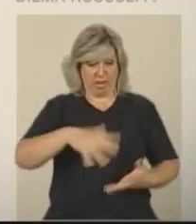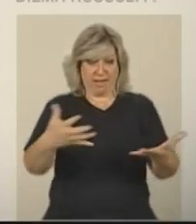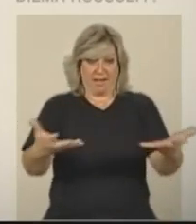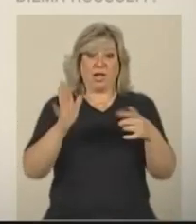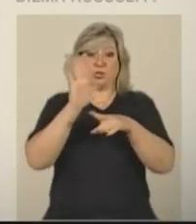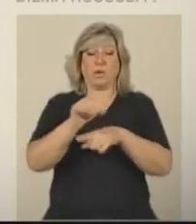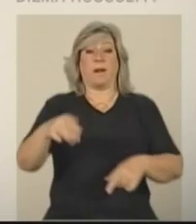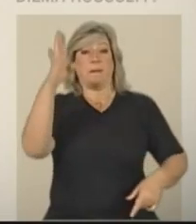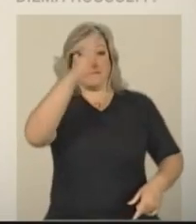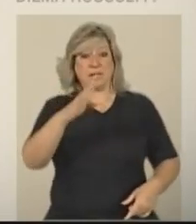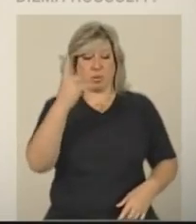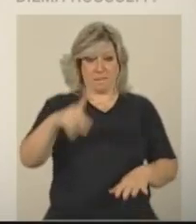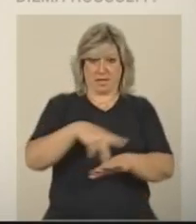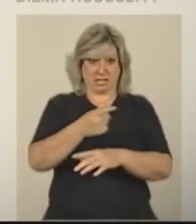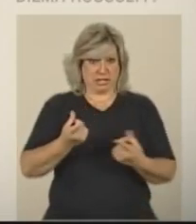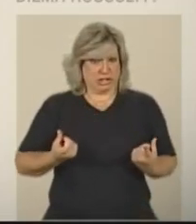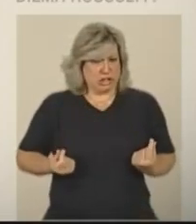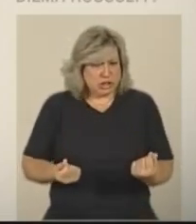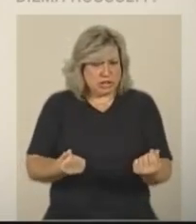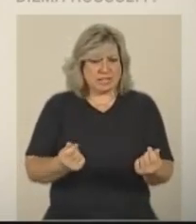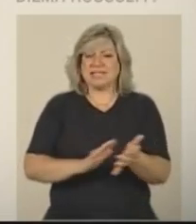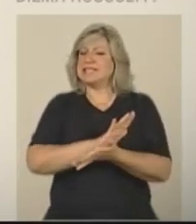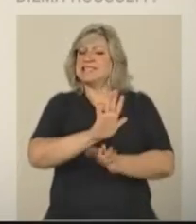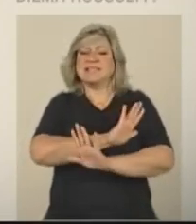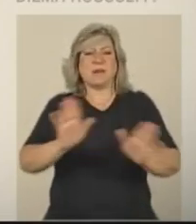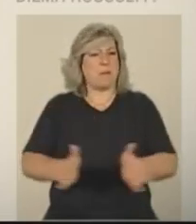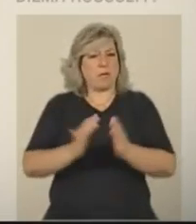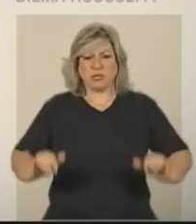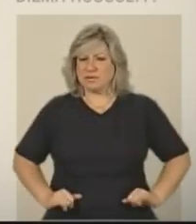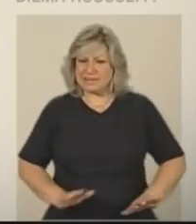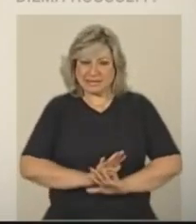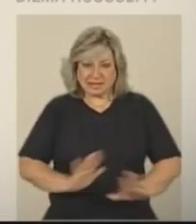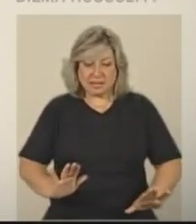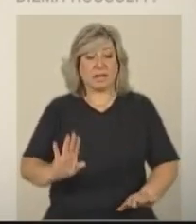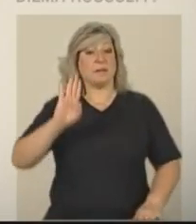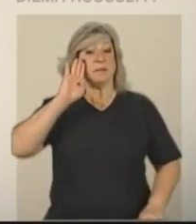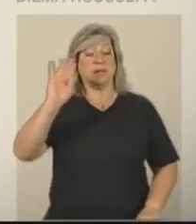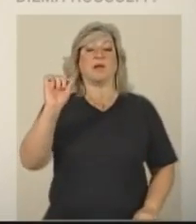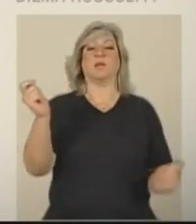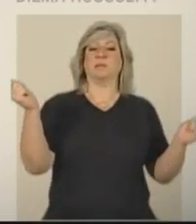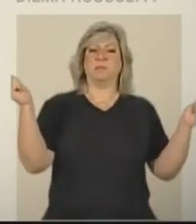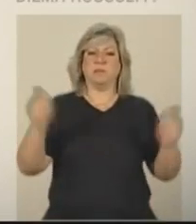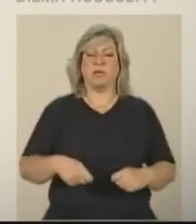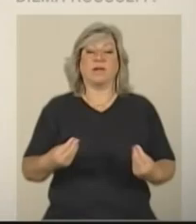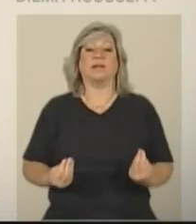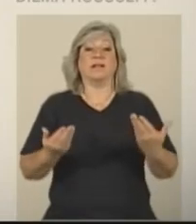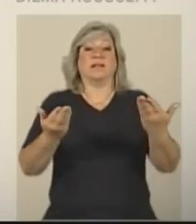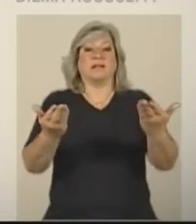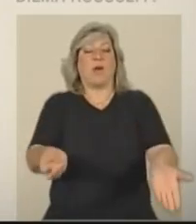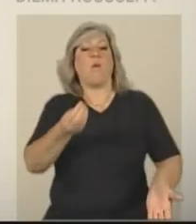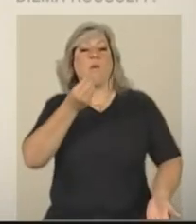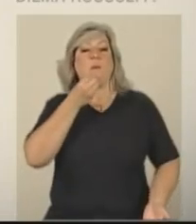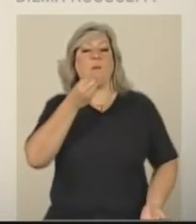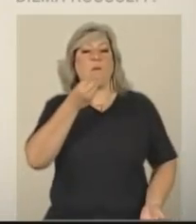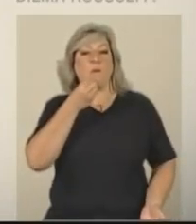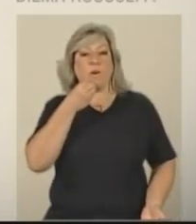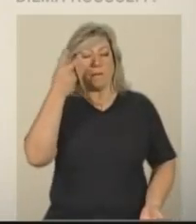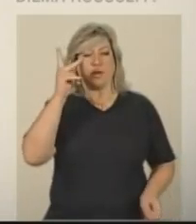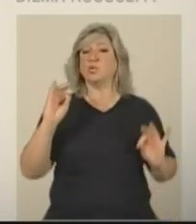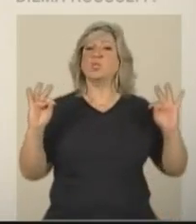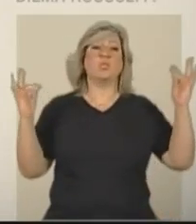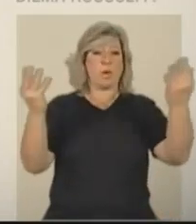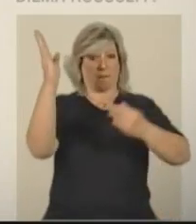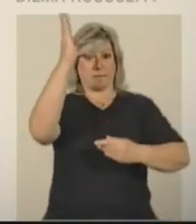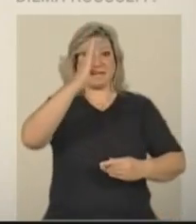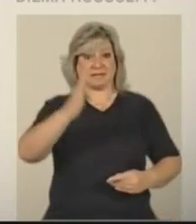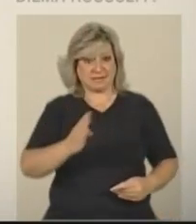fazer do Brasil um país rico, sem miséria e, principalmente, capaz de oferecer oportunidades para todos